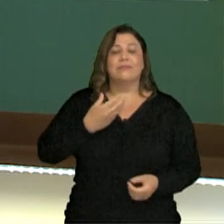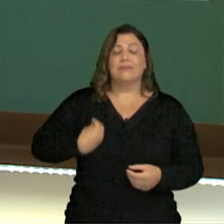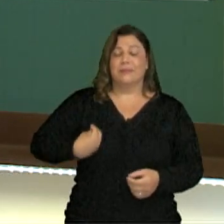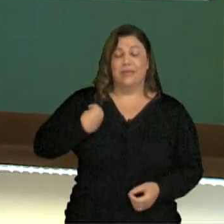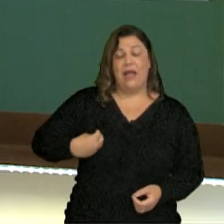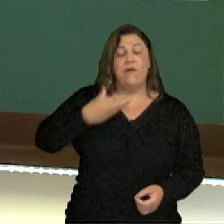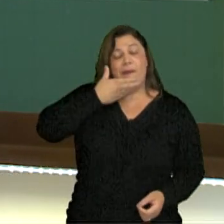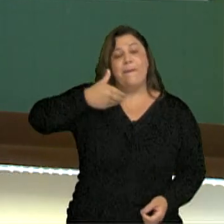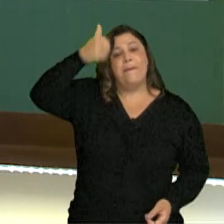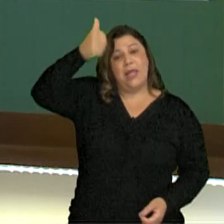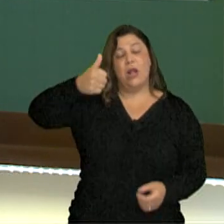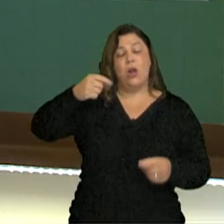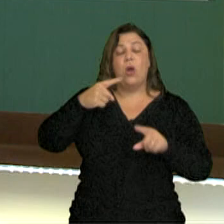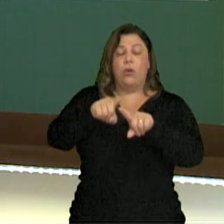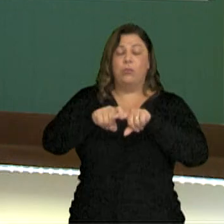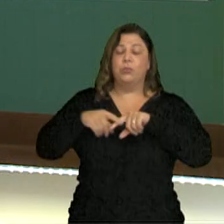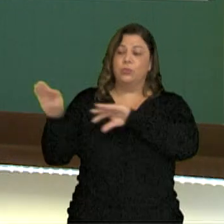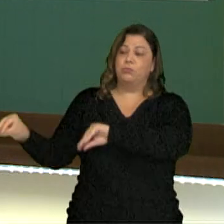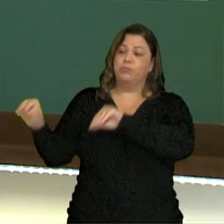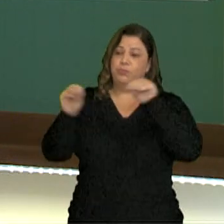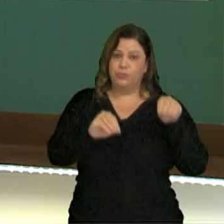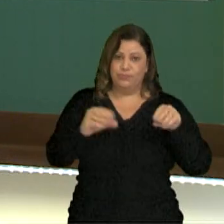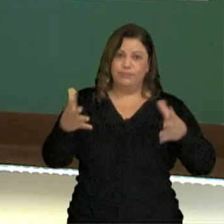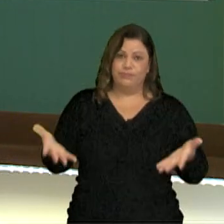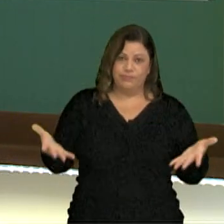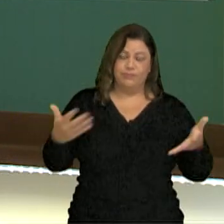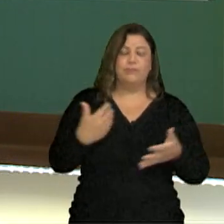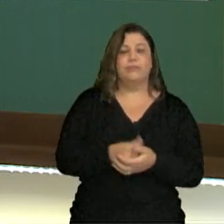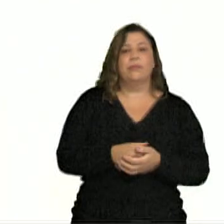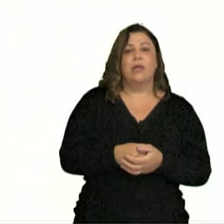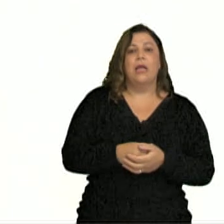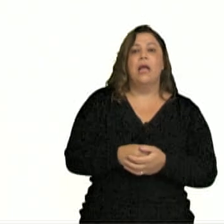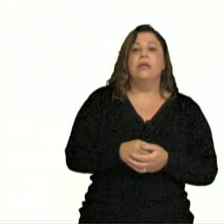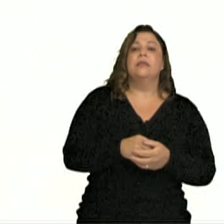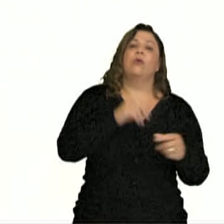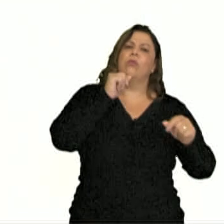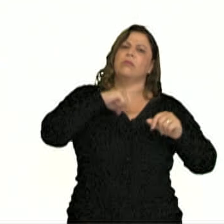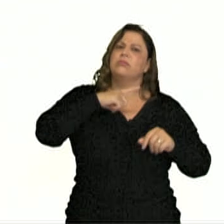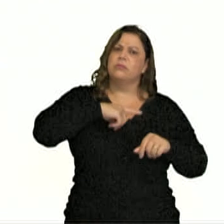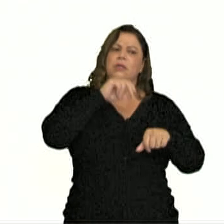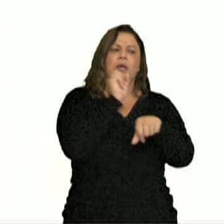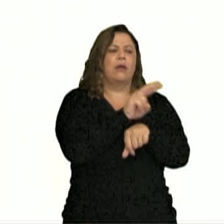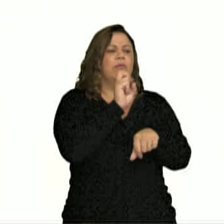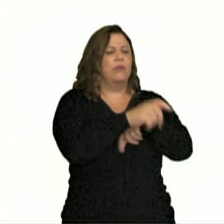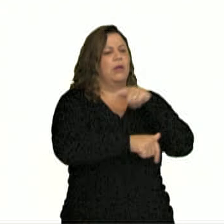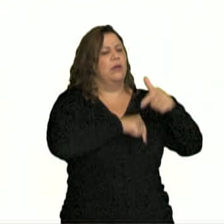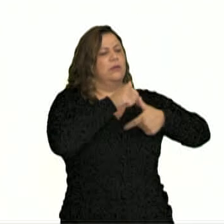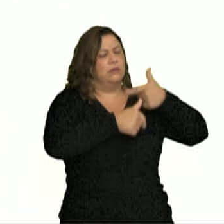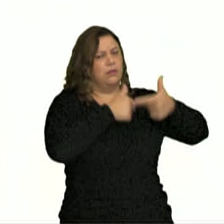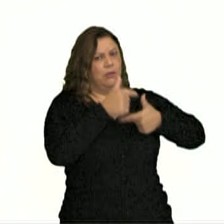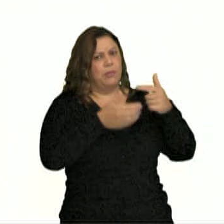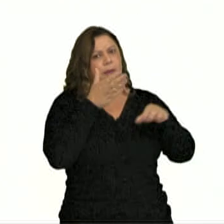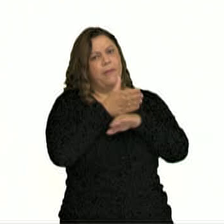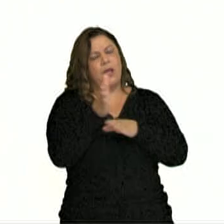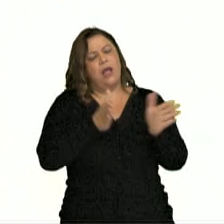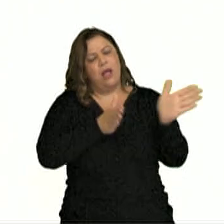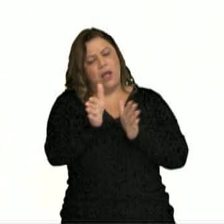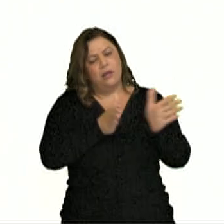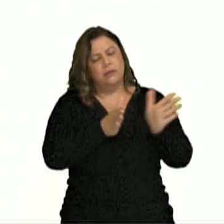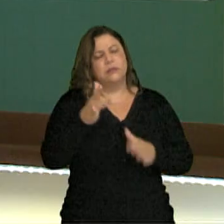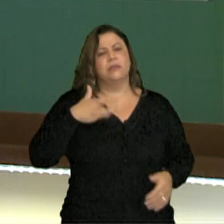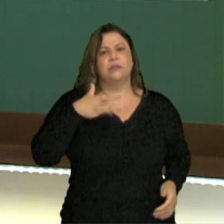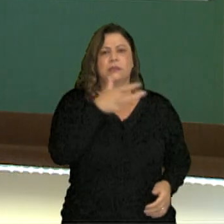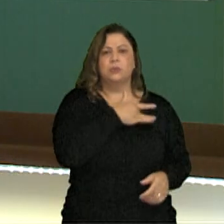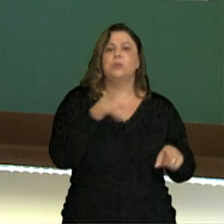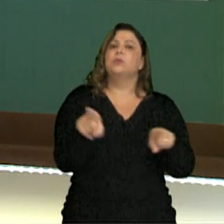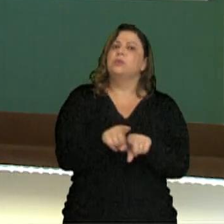por isso ele acaba se deslocando, tá? Por maior oferta de emprego, como eu falei. Acesso aos serviços de saúde. Poxa,